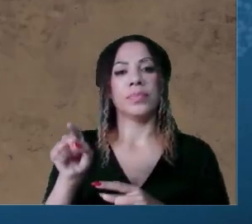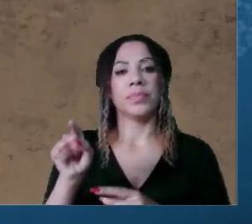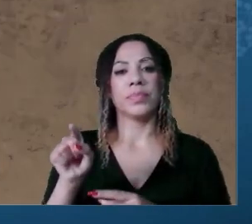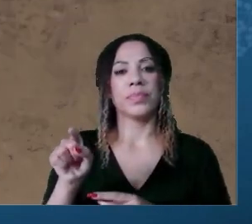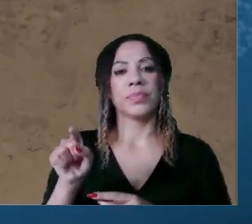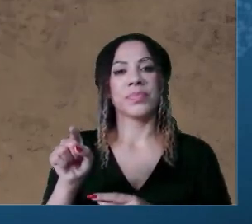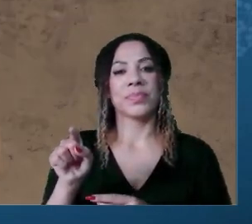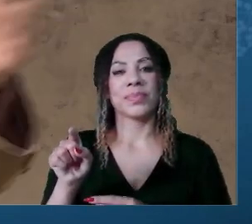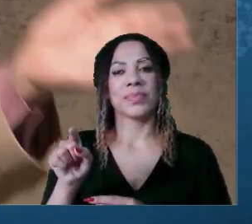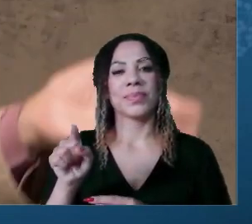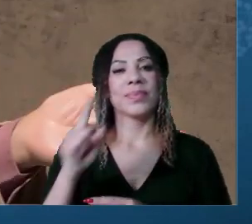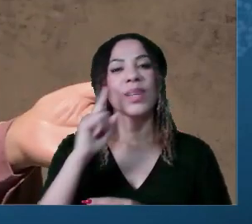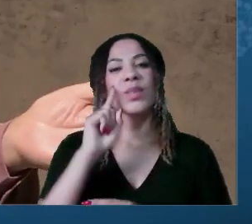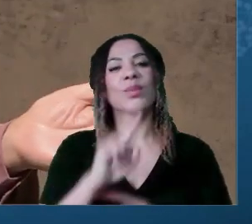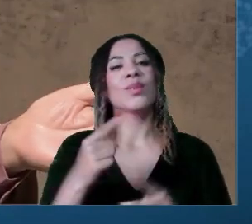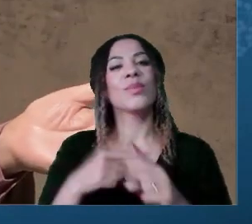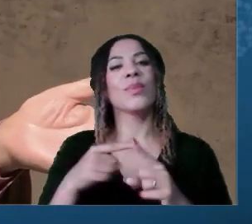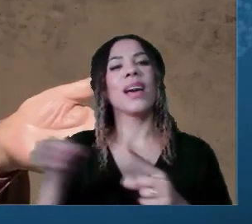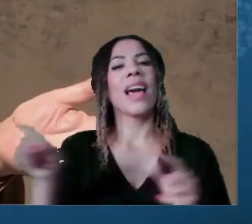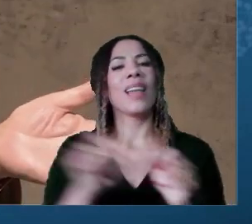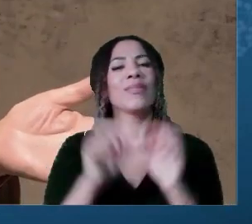já não sei, porque ela faz tudo, né?